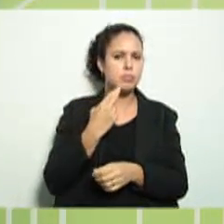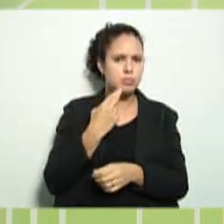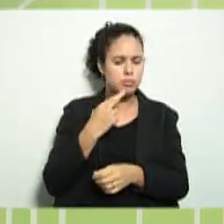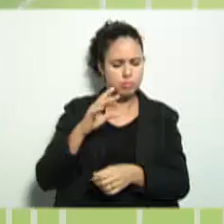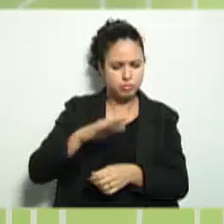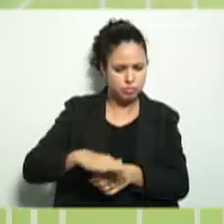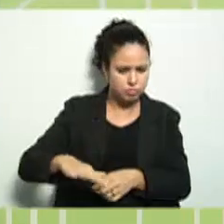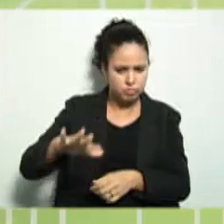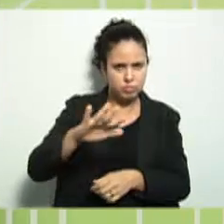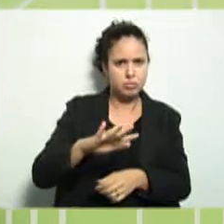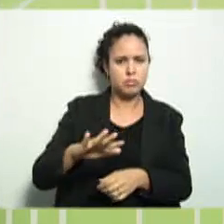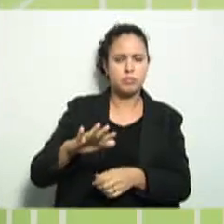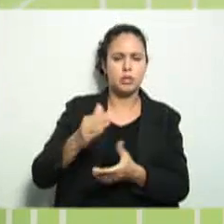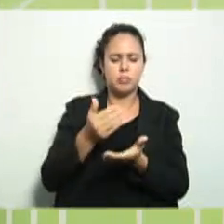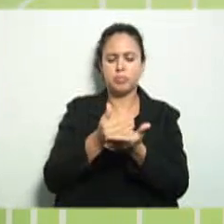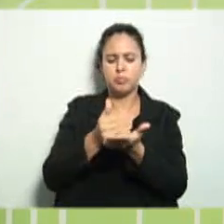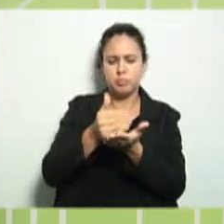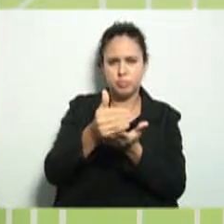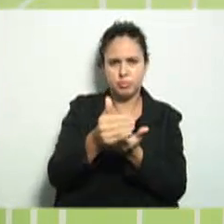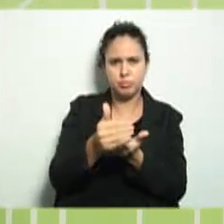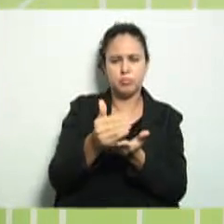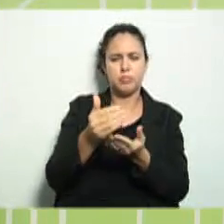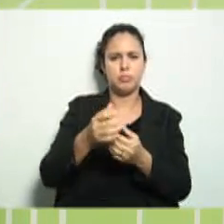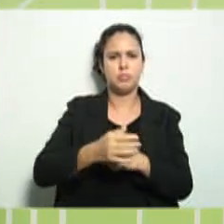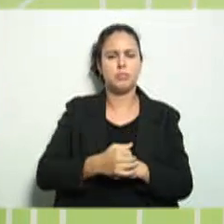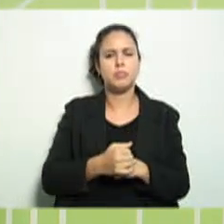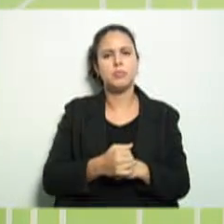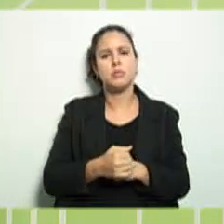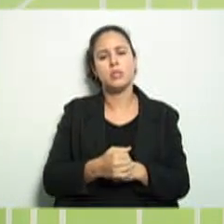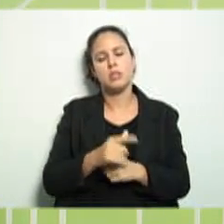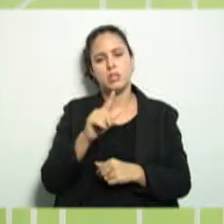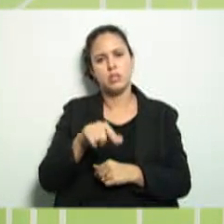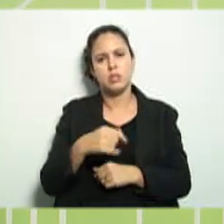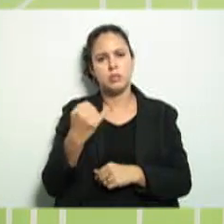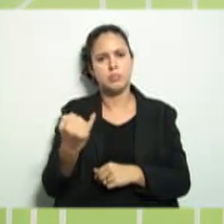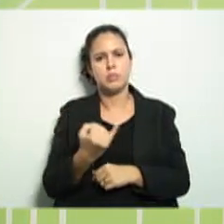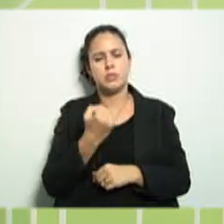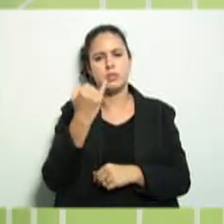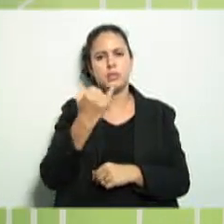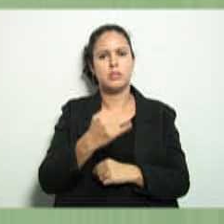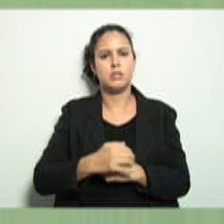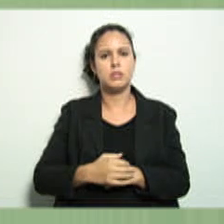ele de uma iniciativa numa cidade, já está valendo. Isso é muito importante.